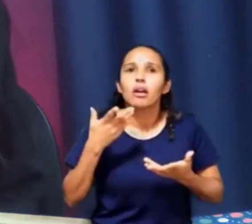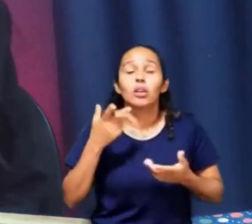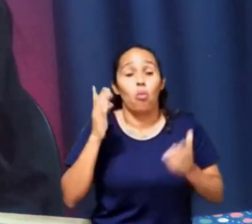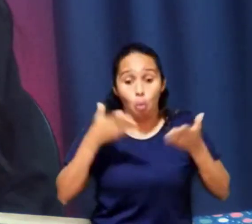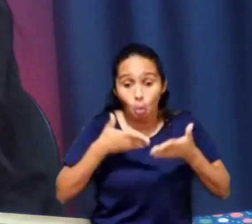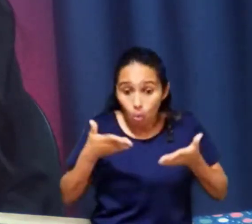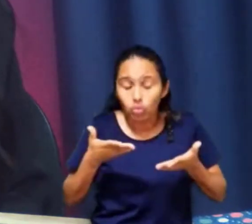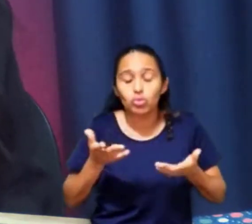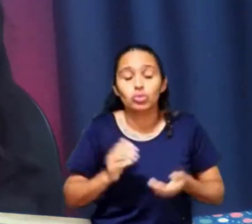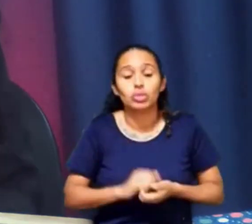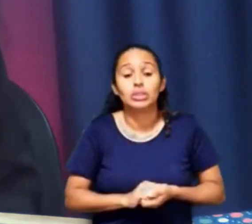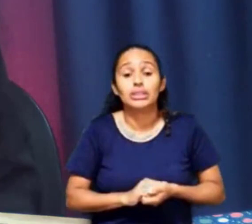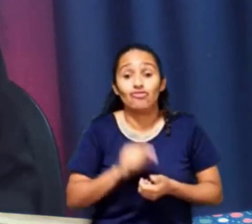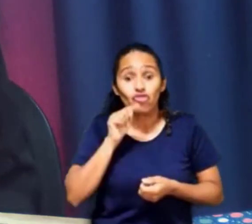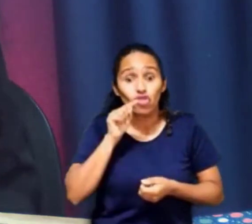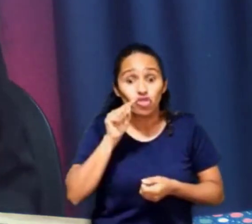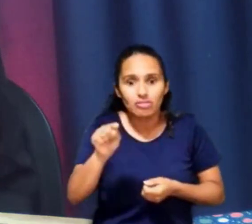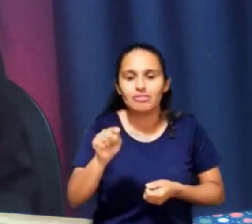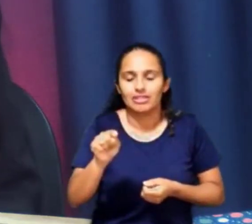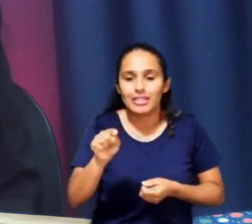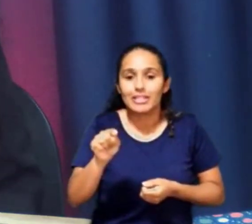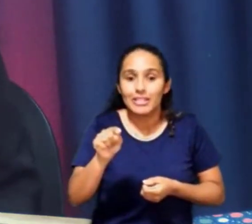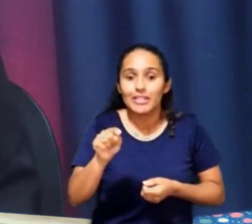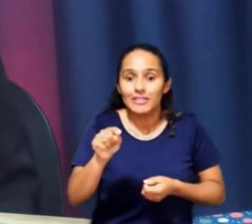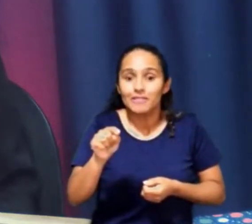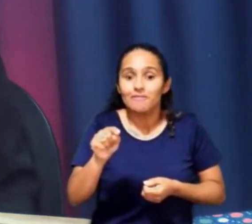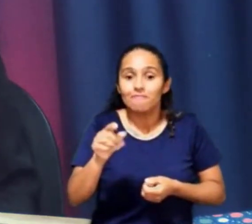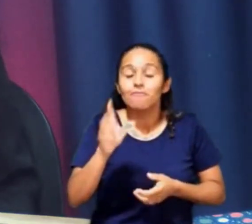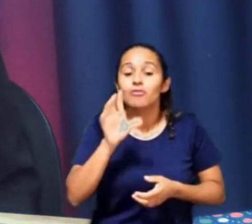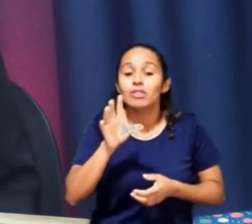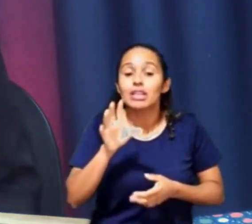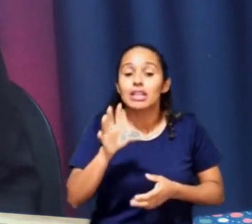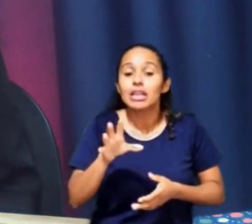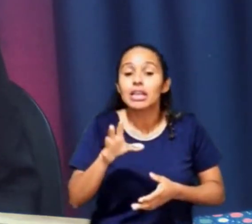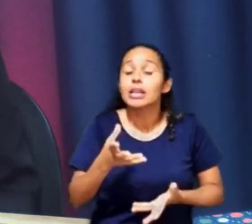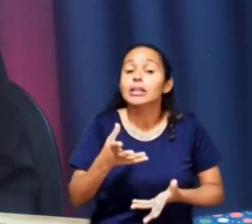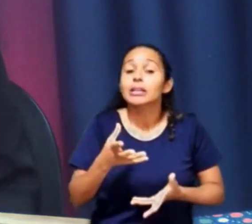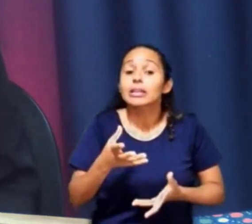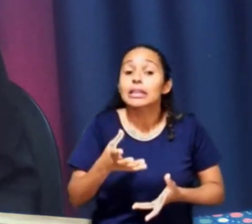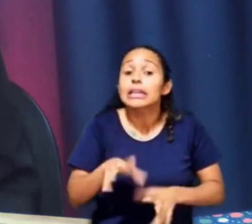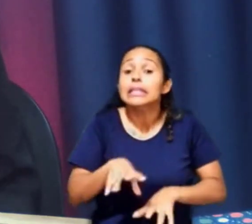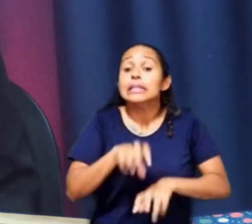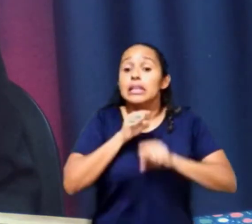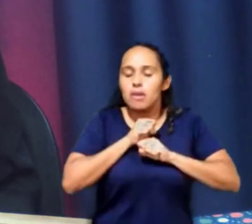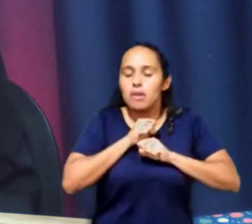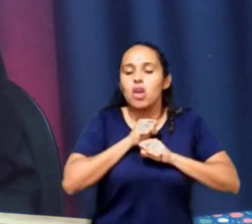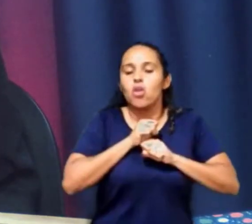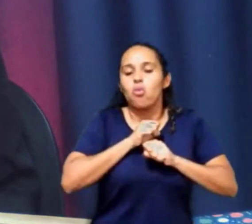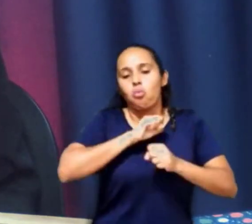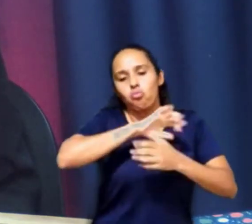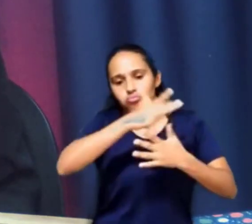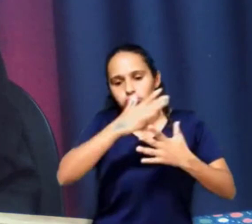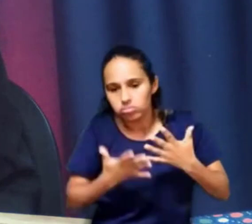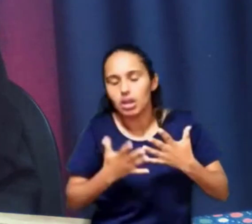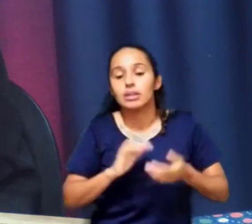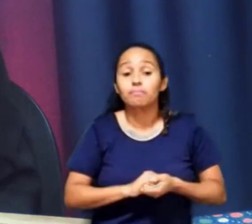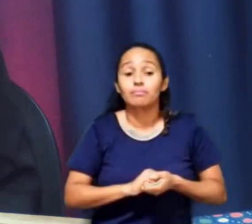contaminado pela língua de sinais. E eu falo que são pessoas escolhidas. A Libras, ela traz, assim,